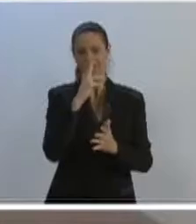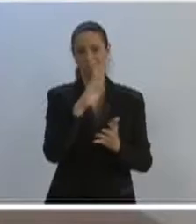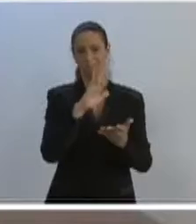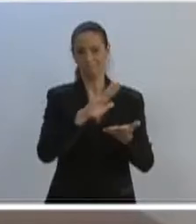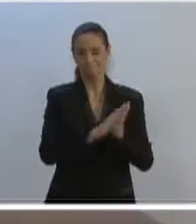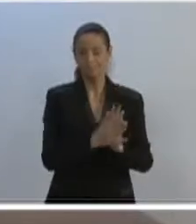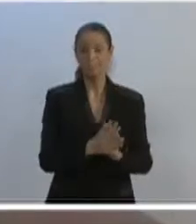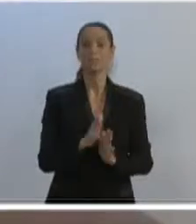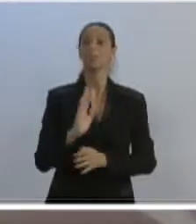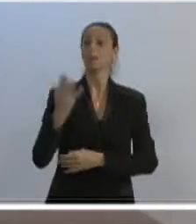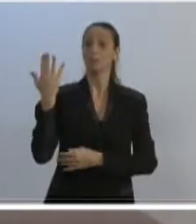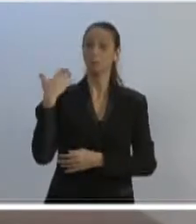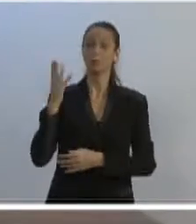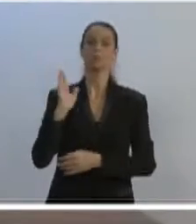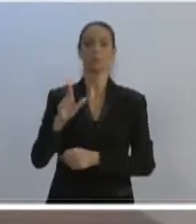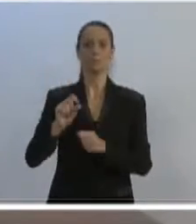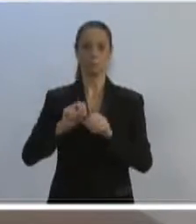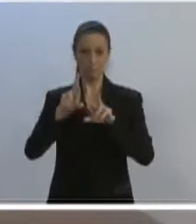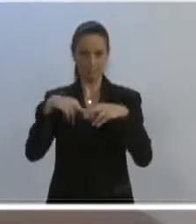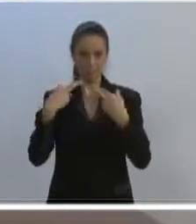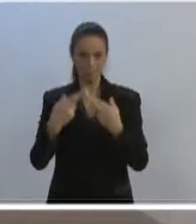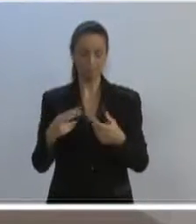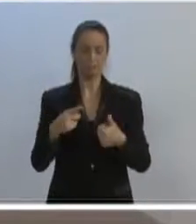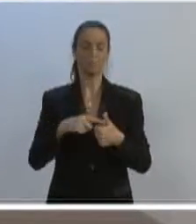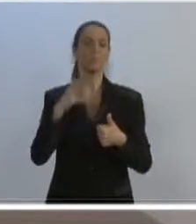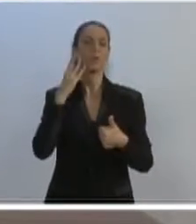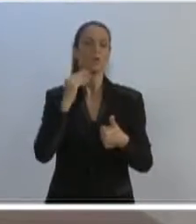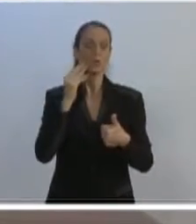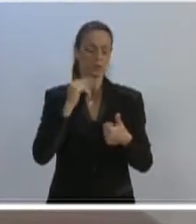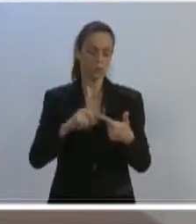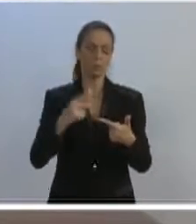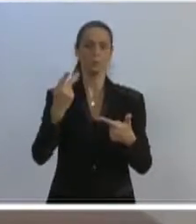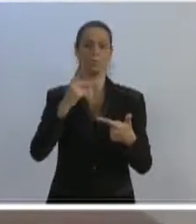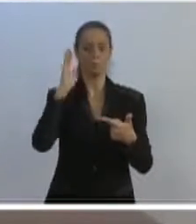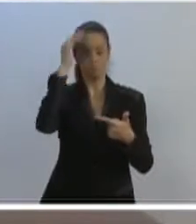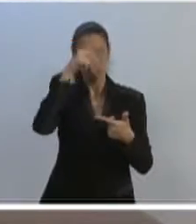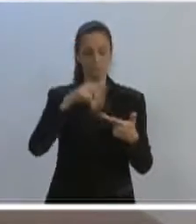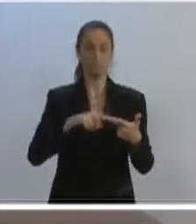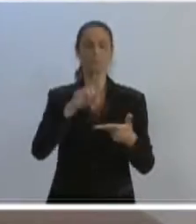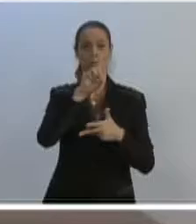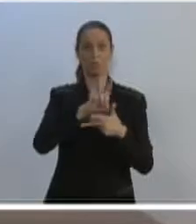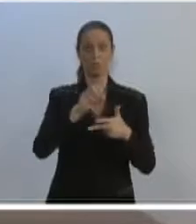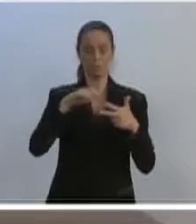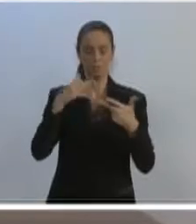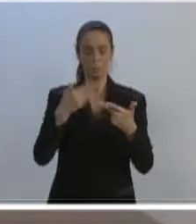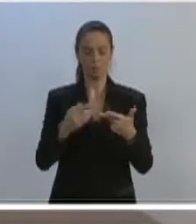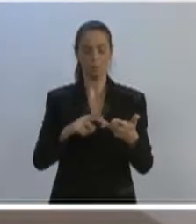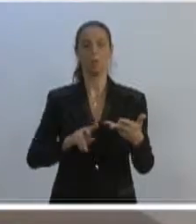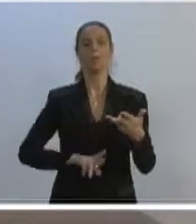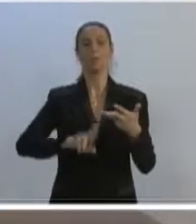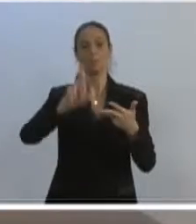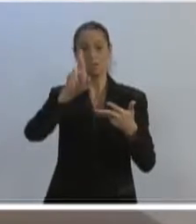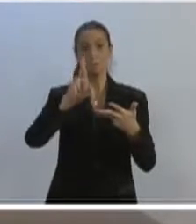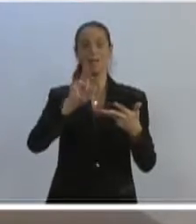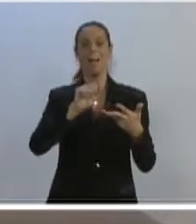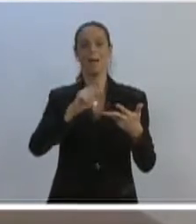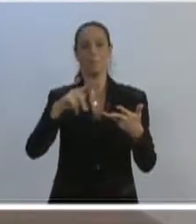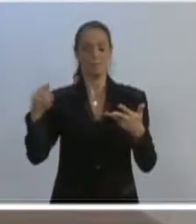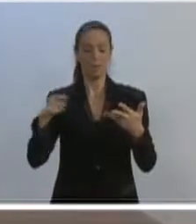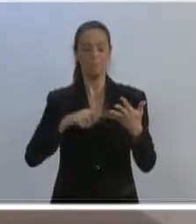professor Gilson, vereador Matias, vice-prefeito, diretora da escola, representante do